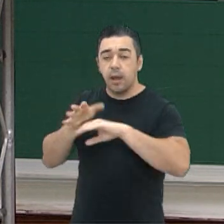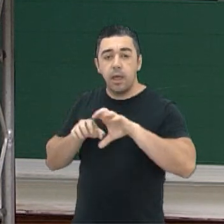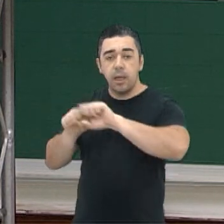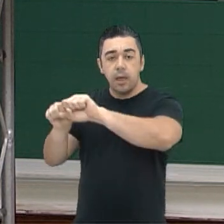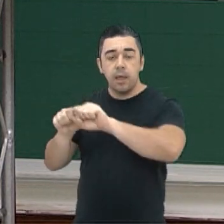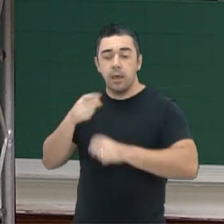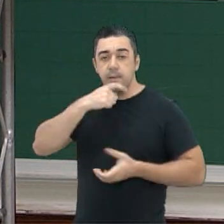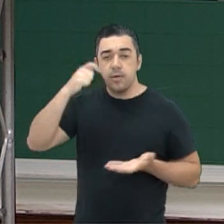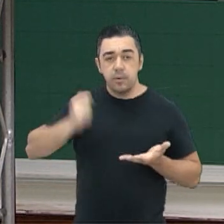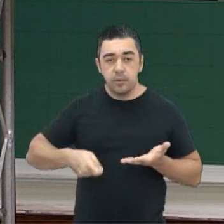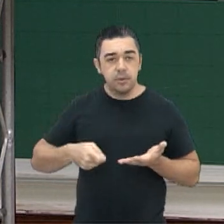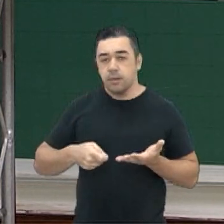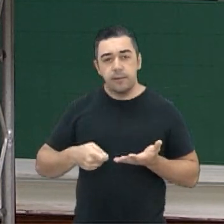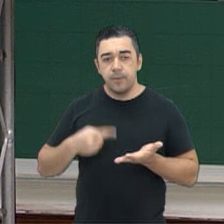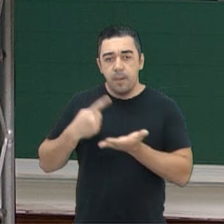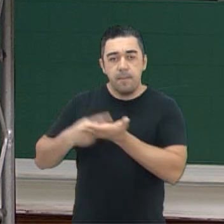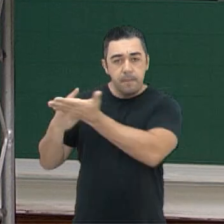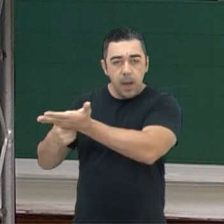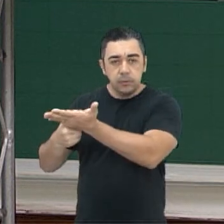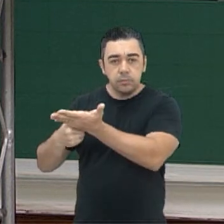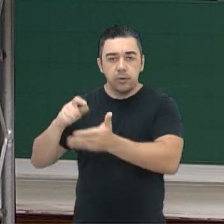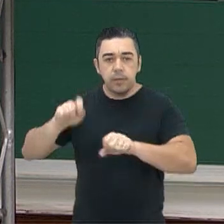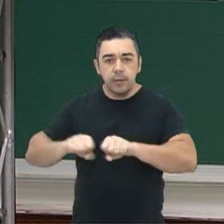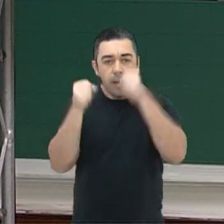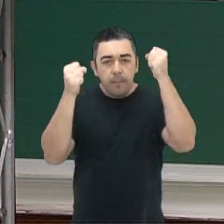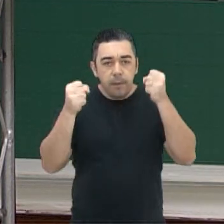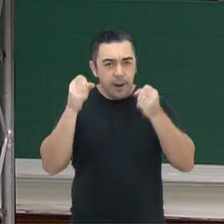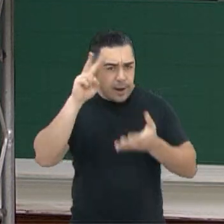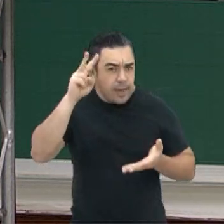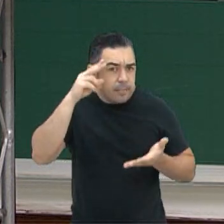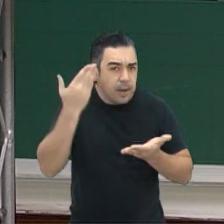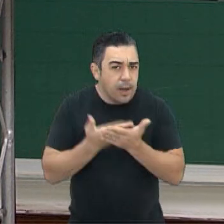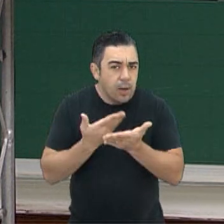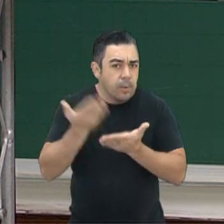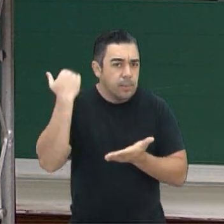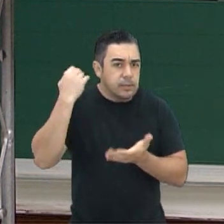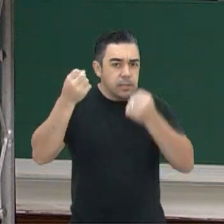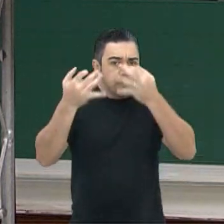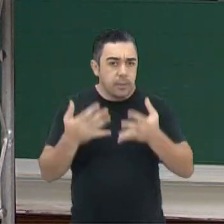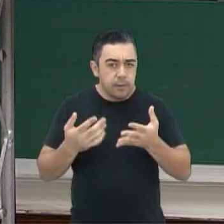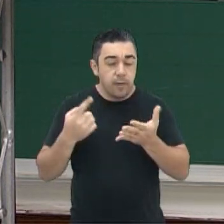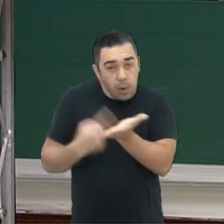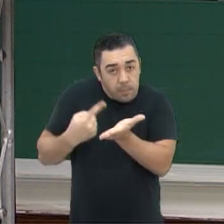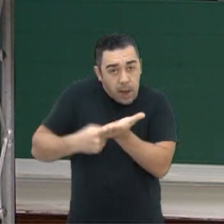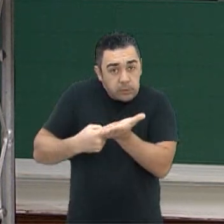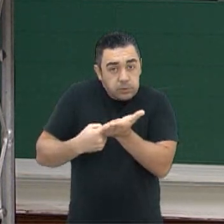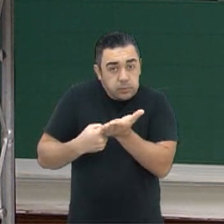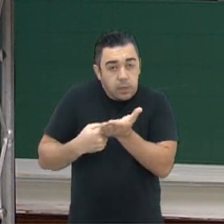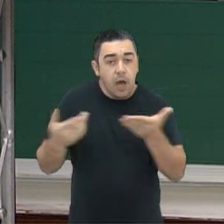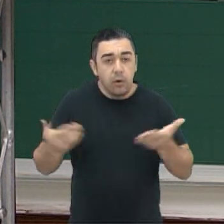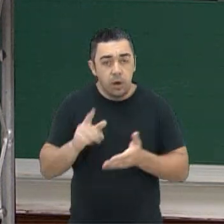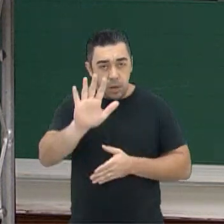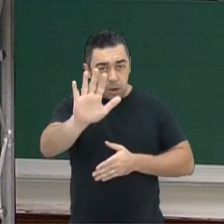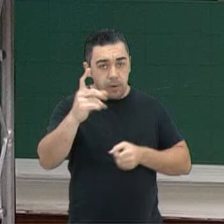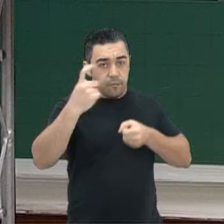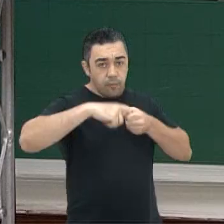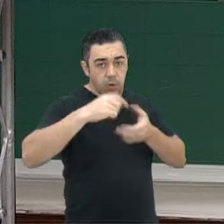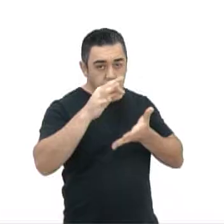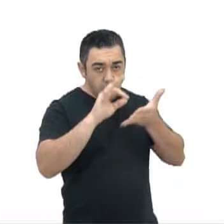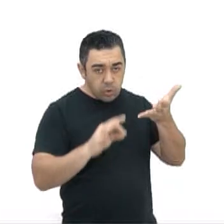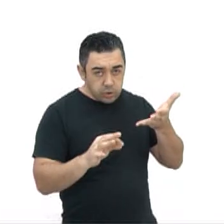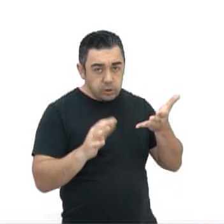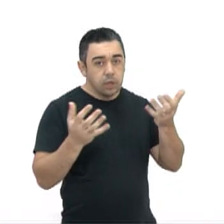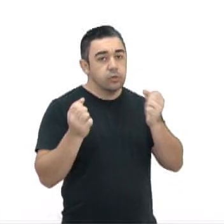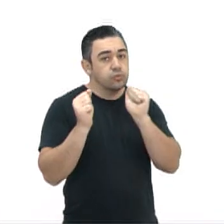Soviética desrespeitando o pacto de não agressão daquela da aula passada, chamada Molotov. Daqui a pouquinho nós voltamos e